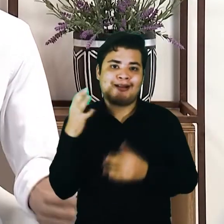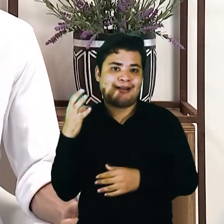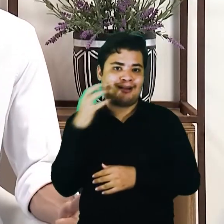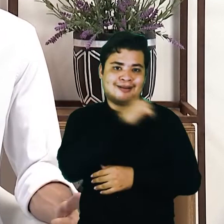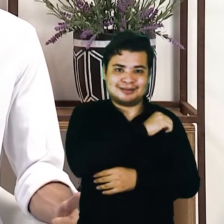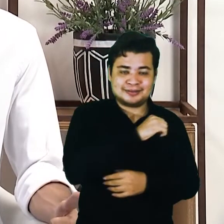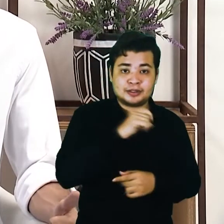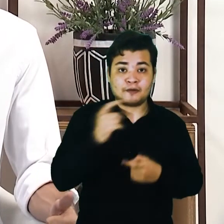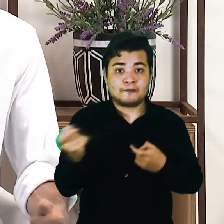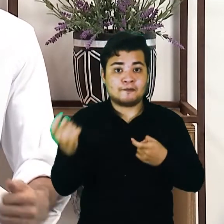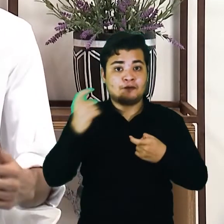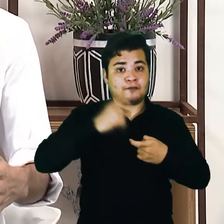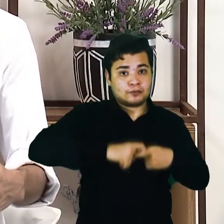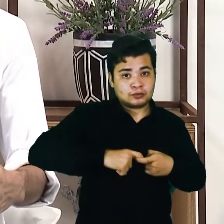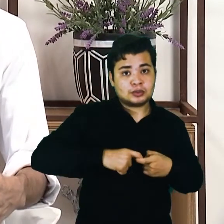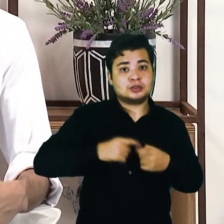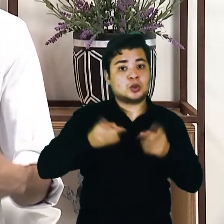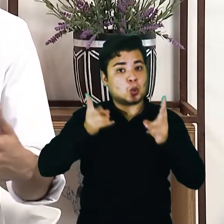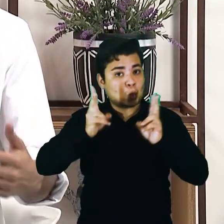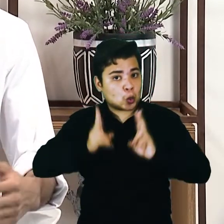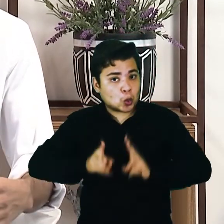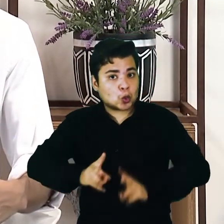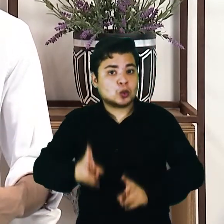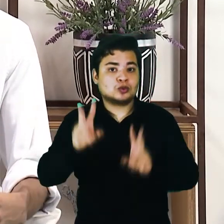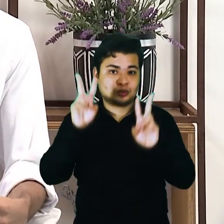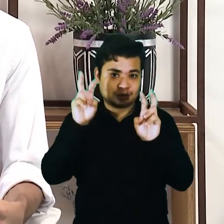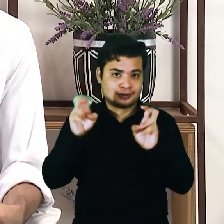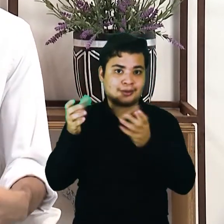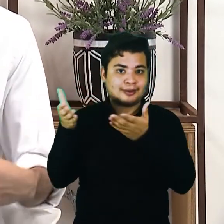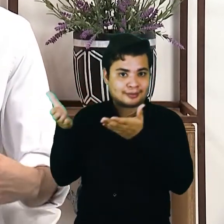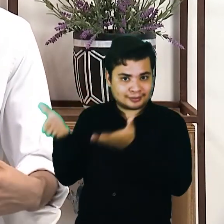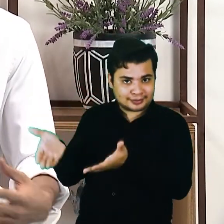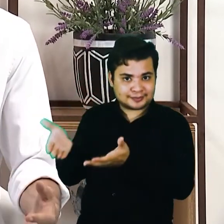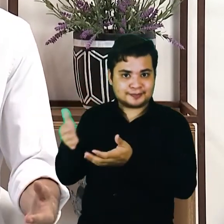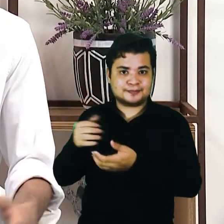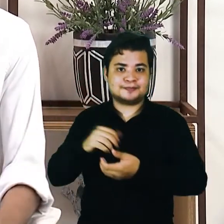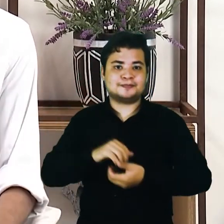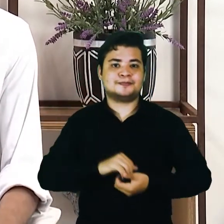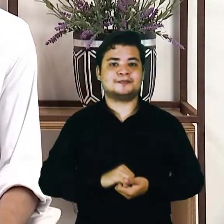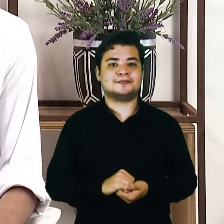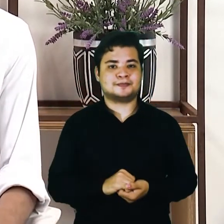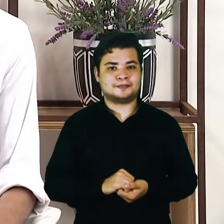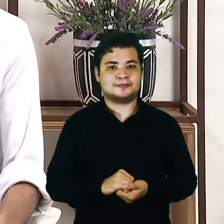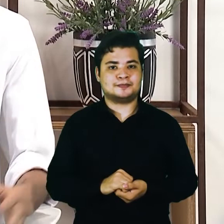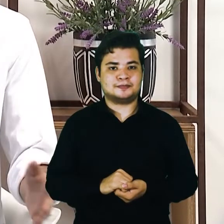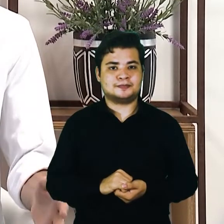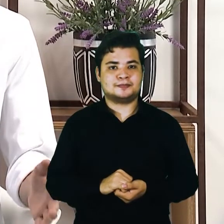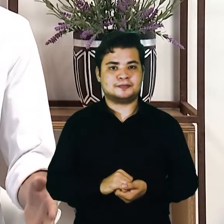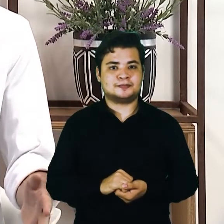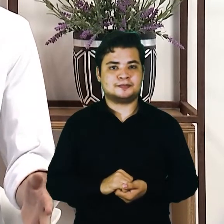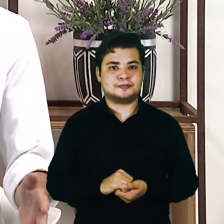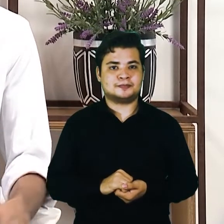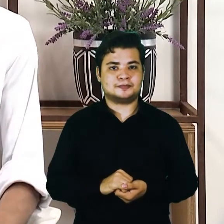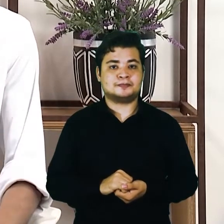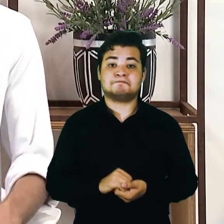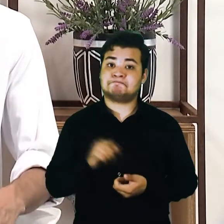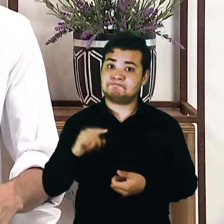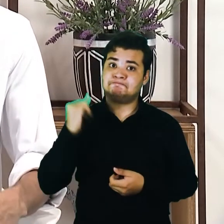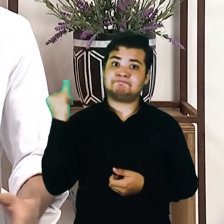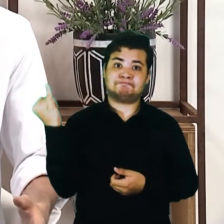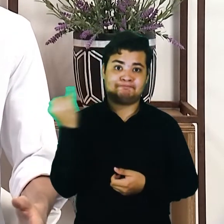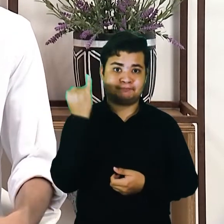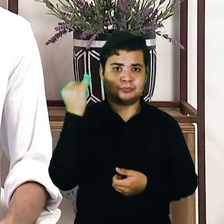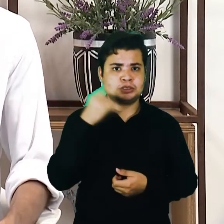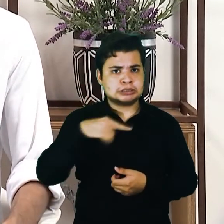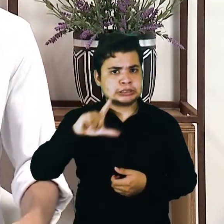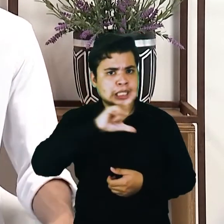um rápido intervalo e na volta a gente continua a falar sobre esse espaço de conservação que é o herbário de